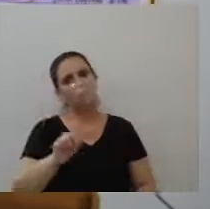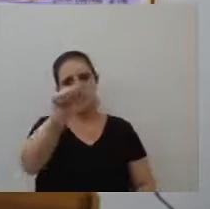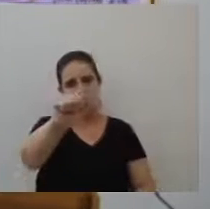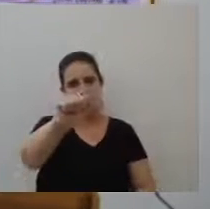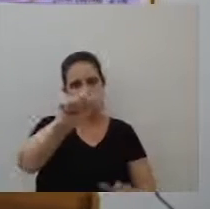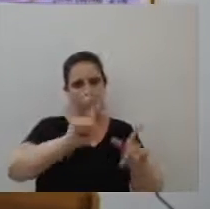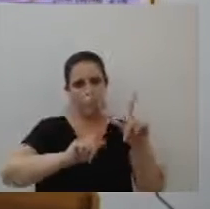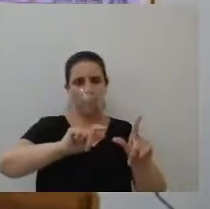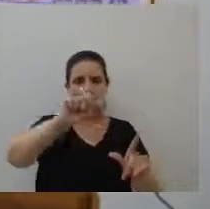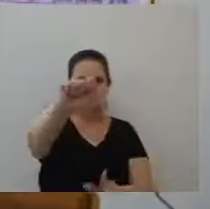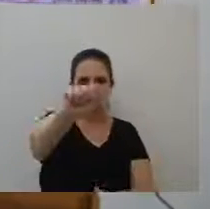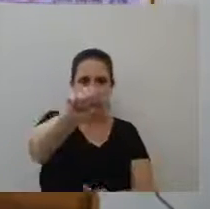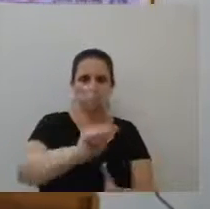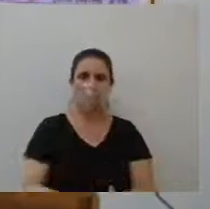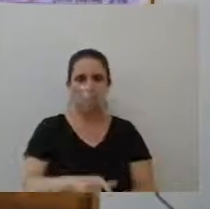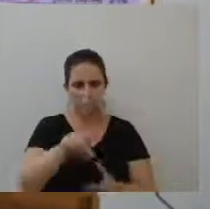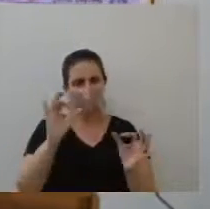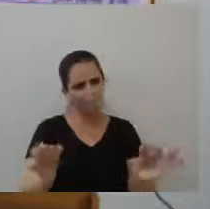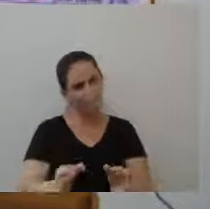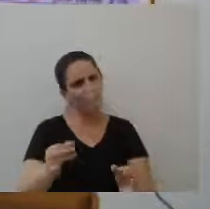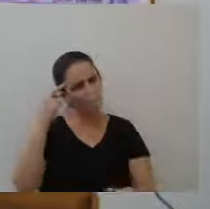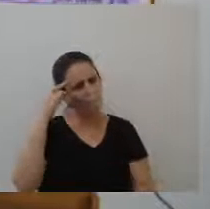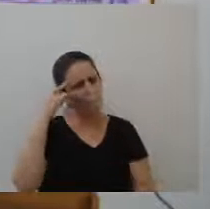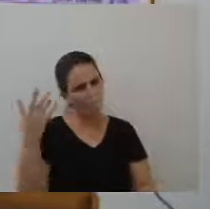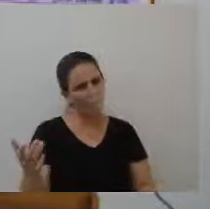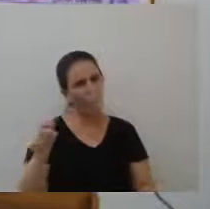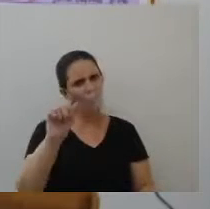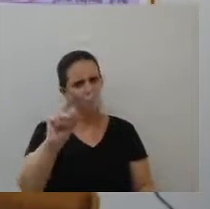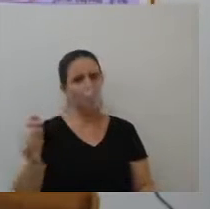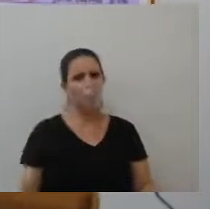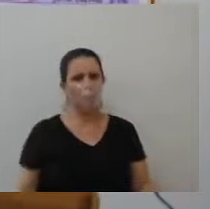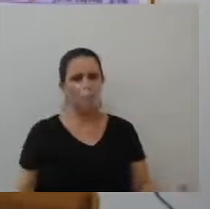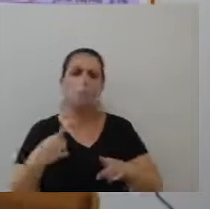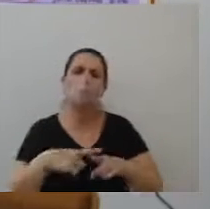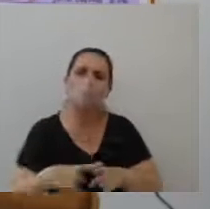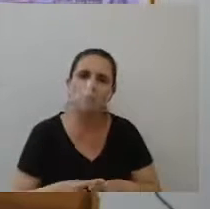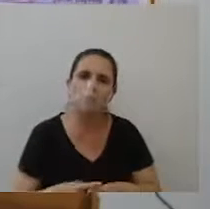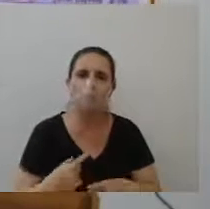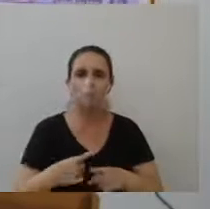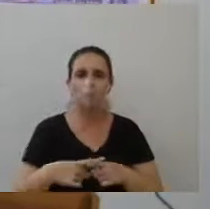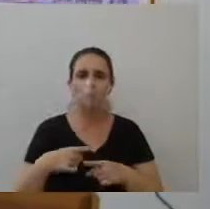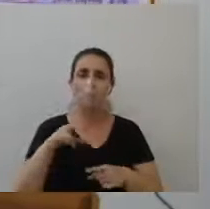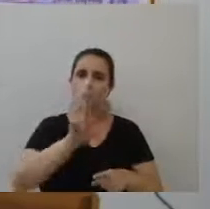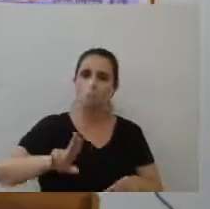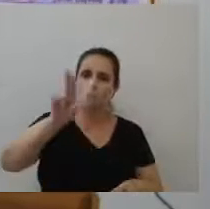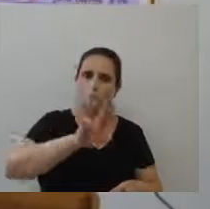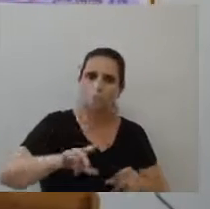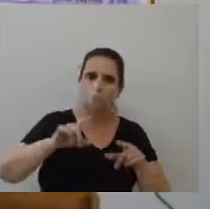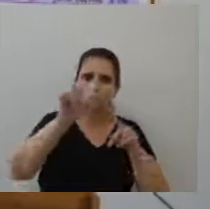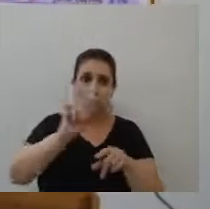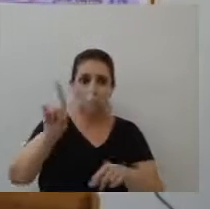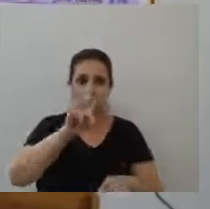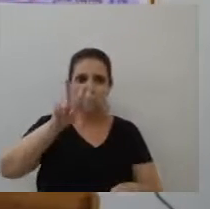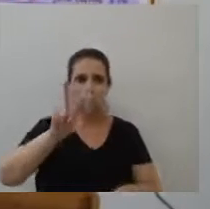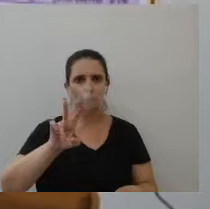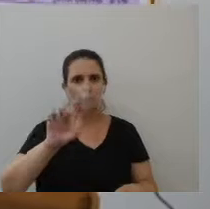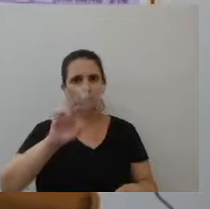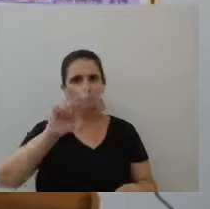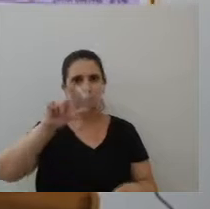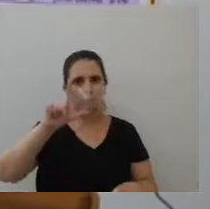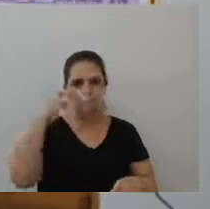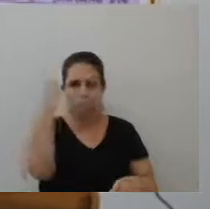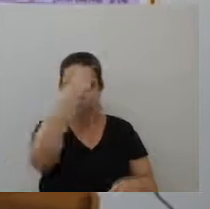do desmatamento na Mata Atlântica, um dos principais biomas brasileiros. De acordo com o levantamento da Fundação SOS